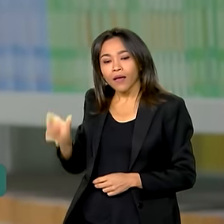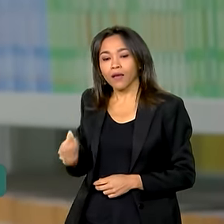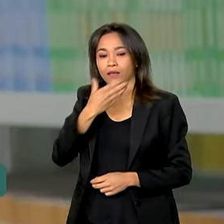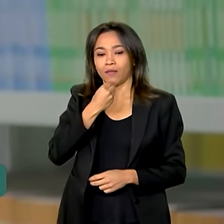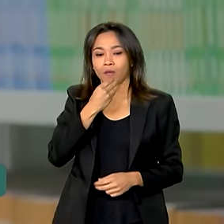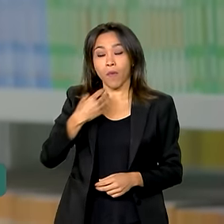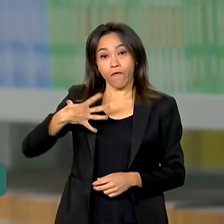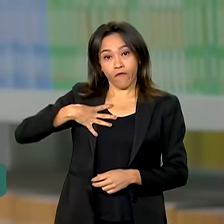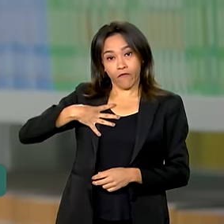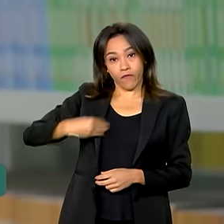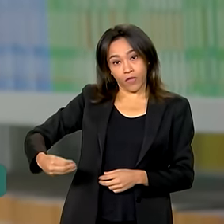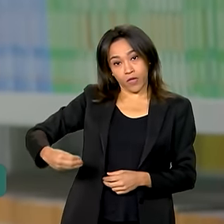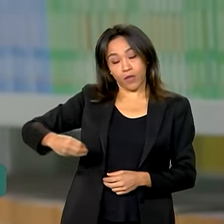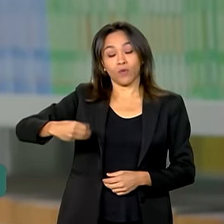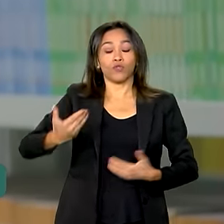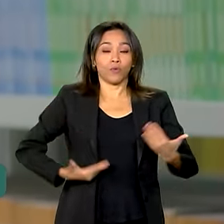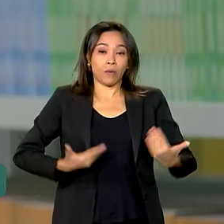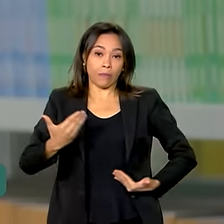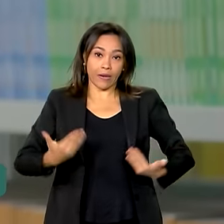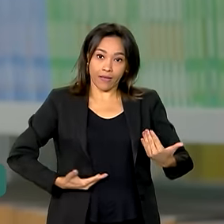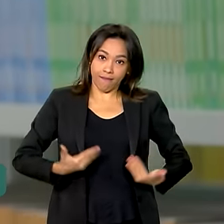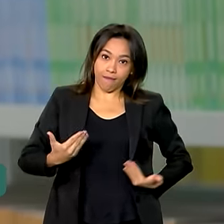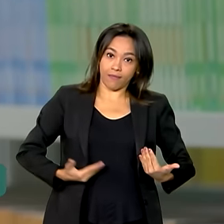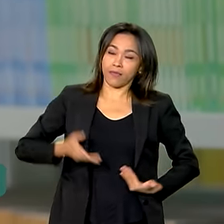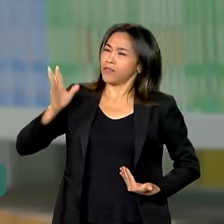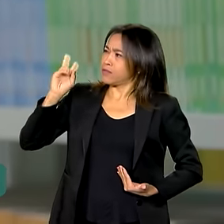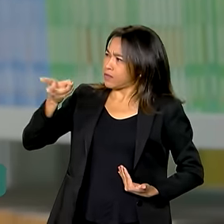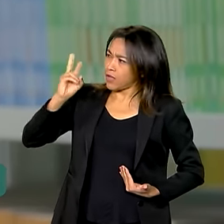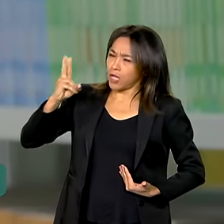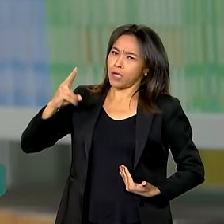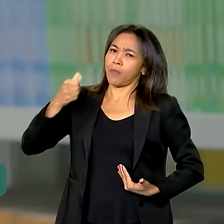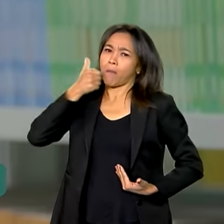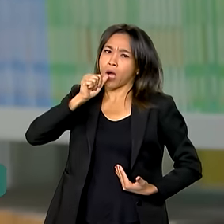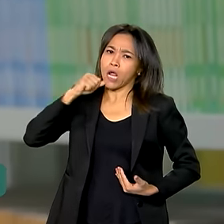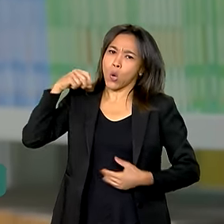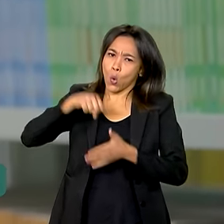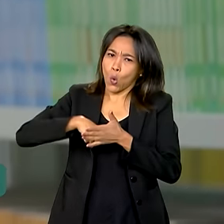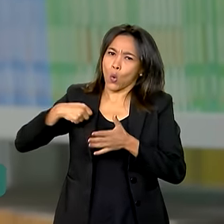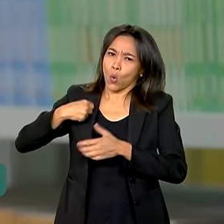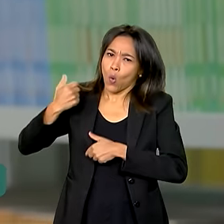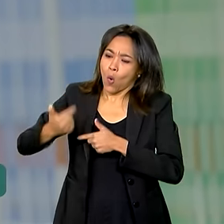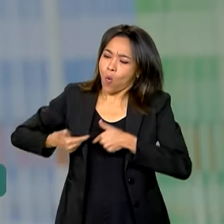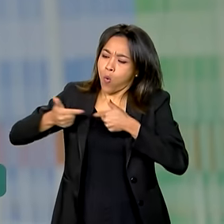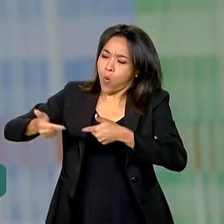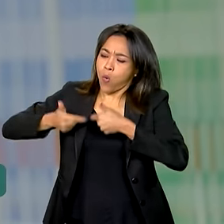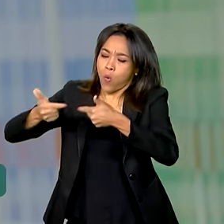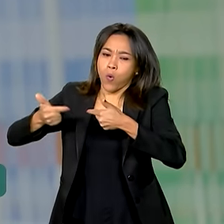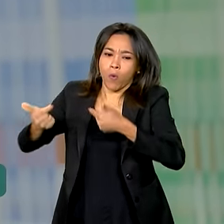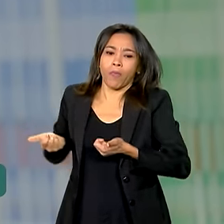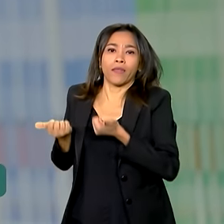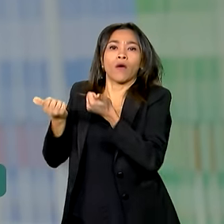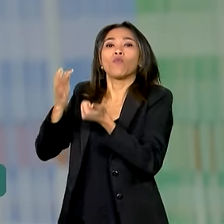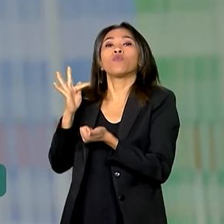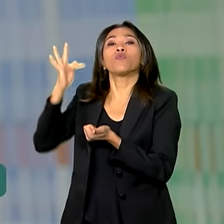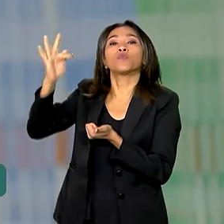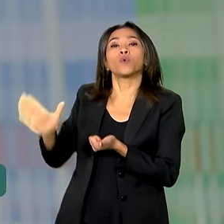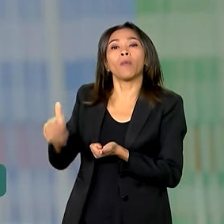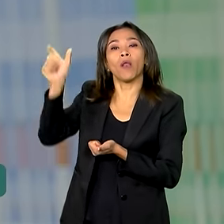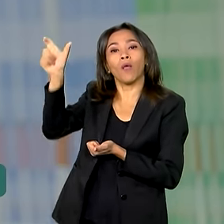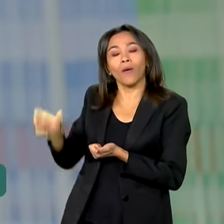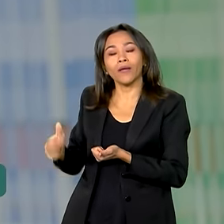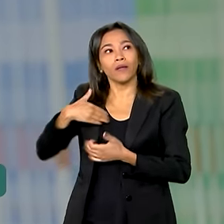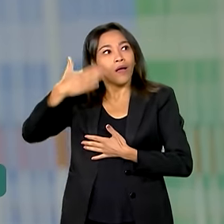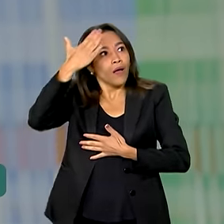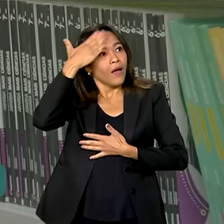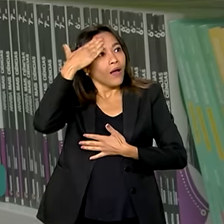uma empregada doméstica que sempre batalhou para mantê-lo na escola, passou a enxergar um futuro melhor ao saber que teria uma poupança no